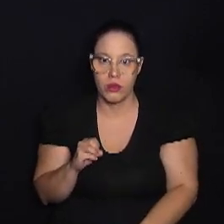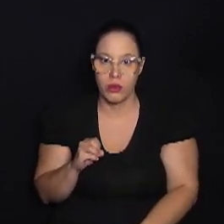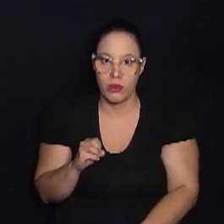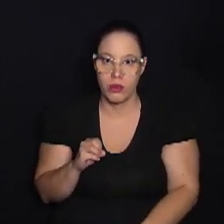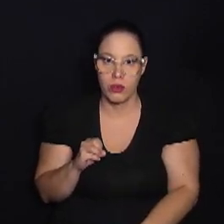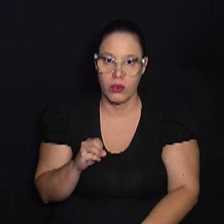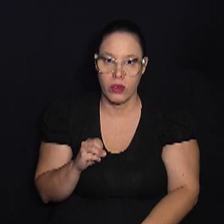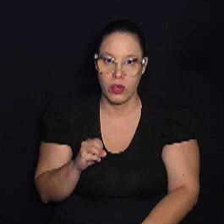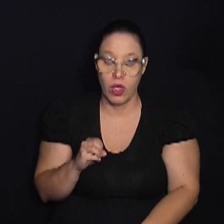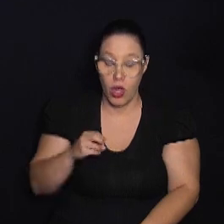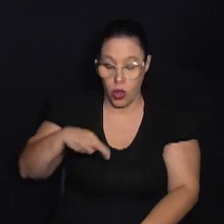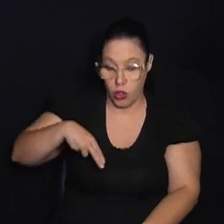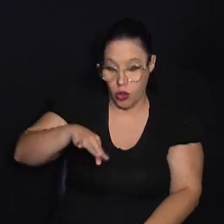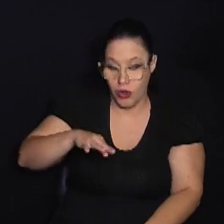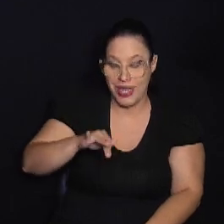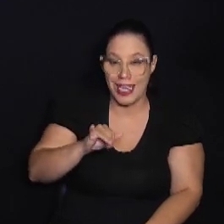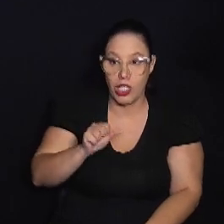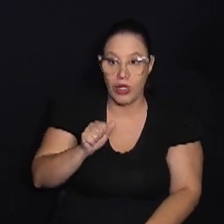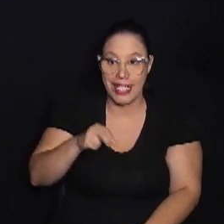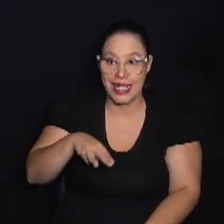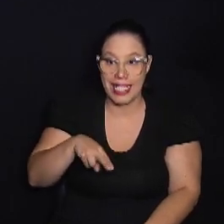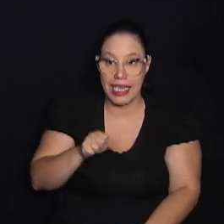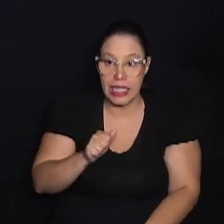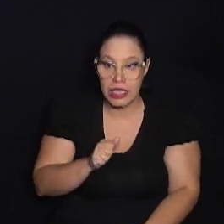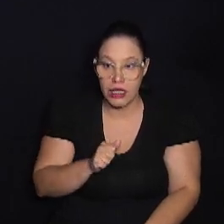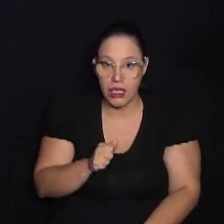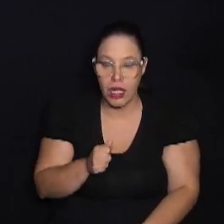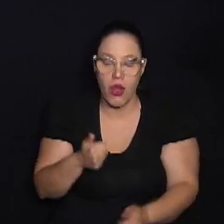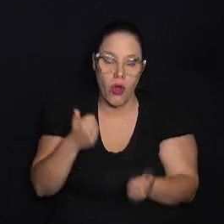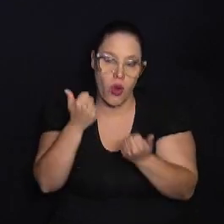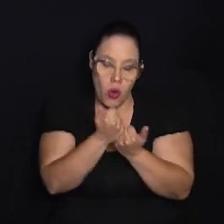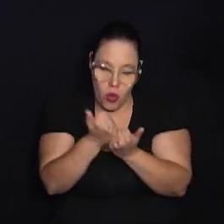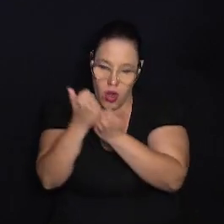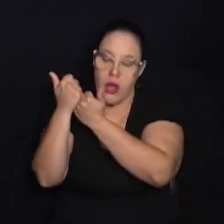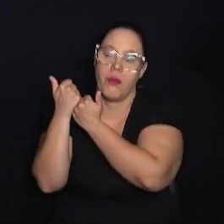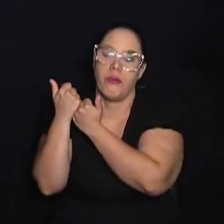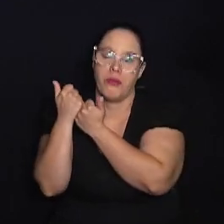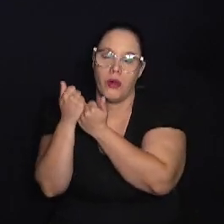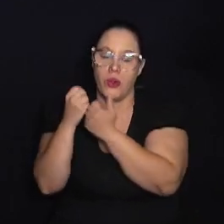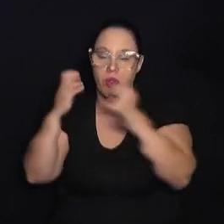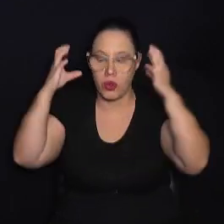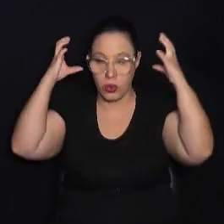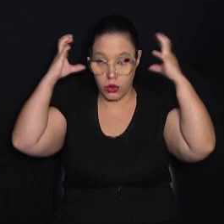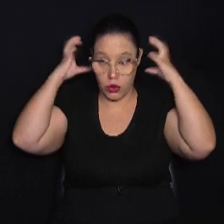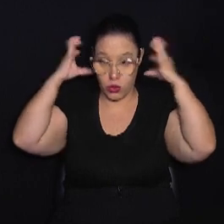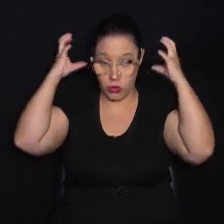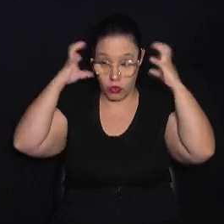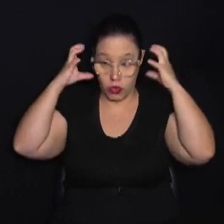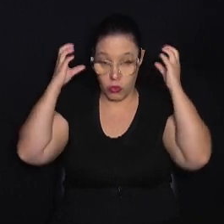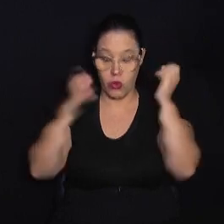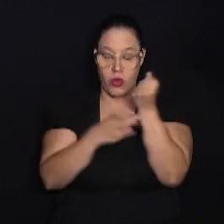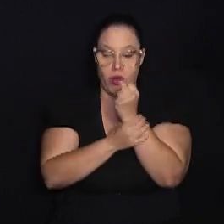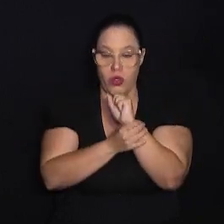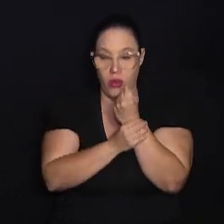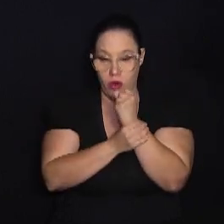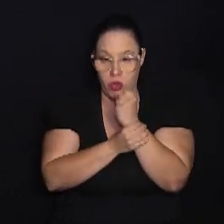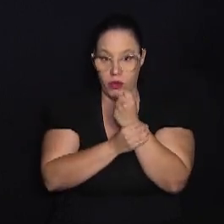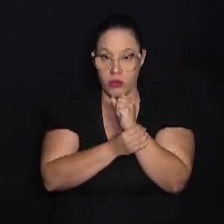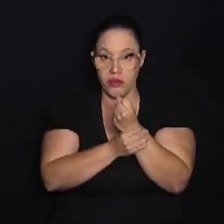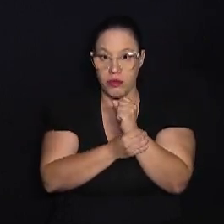do nutricionista, apoio psicológico, fono e físio. Então, são vários profissionais envolvidos e o cuidado de